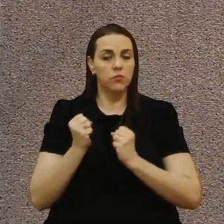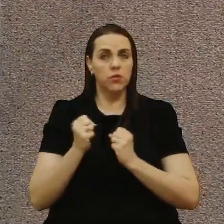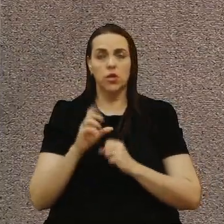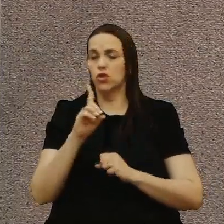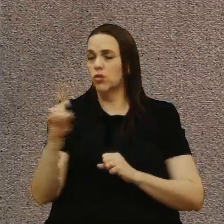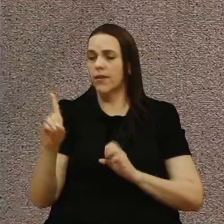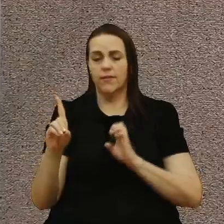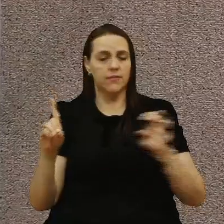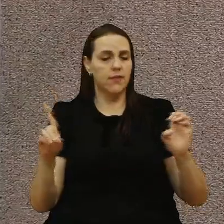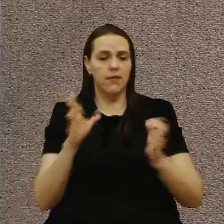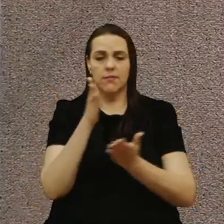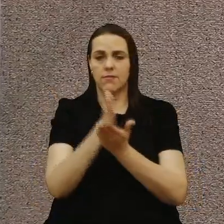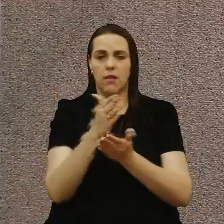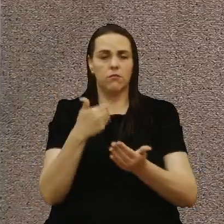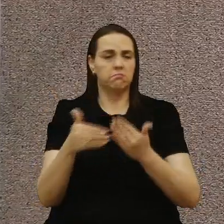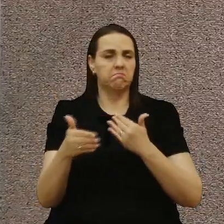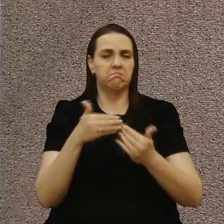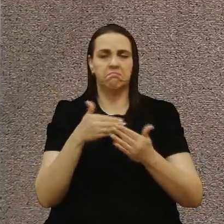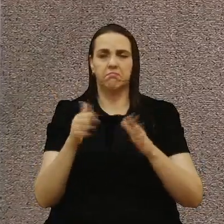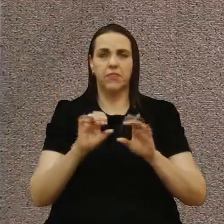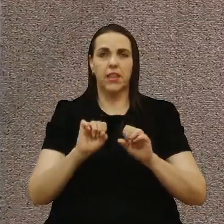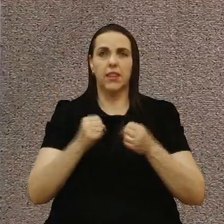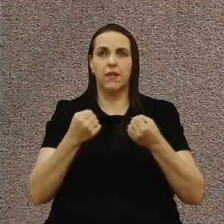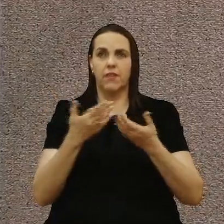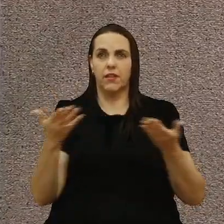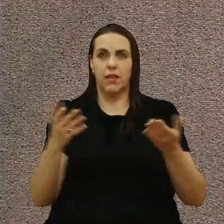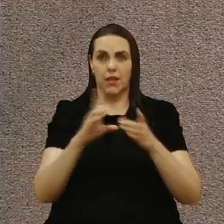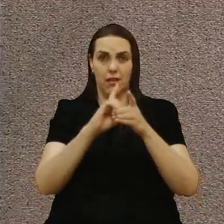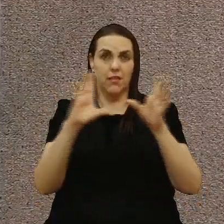centro, independente, para quem defende o que